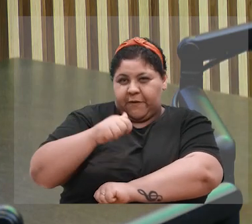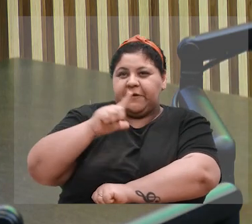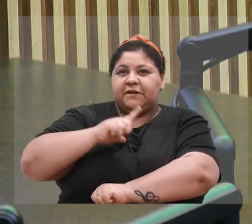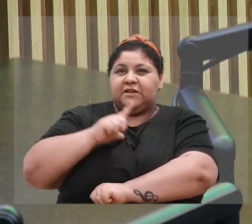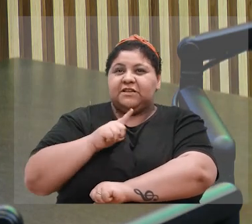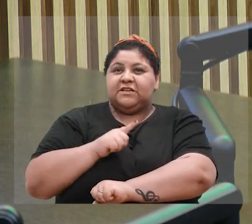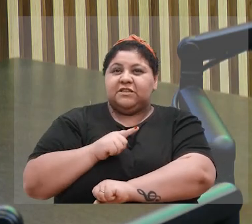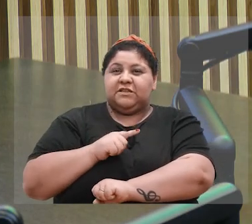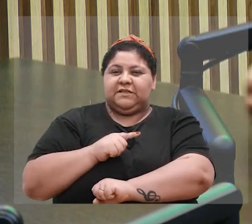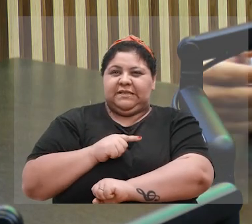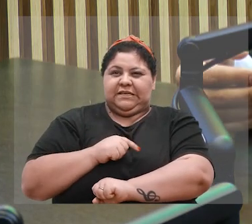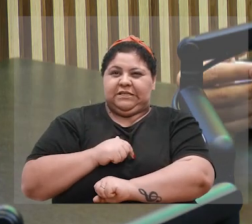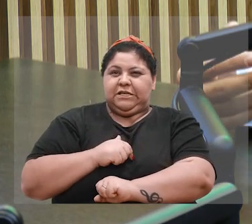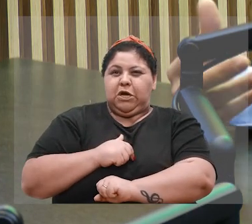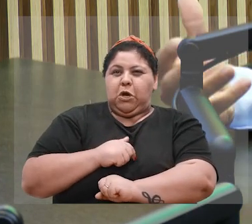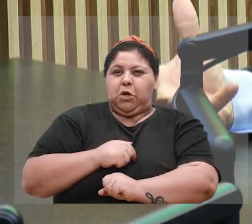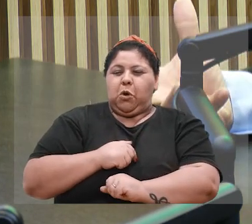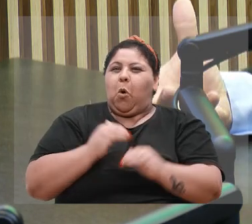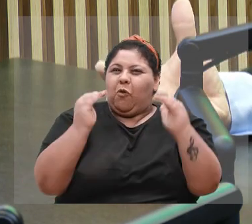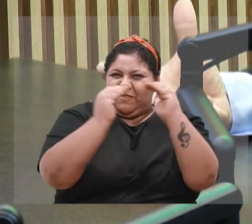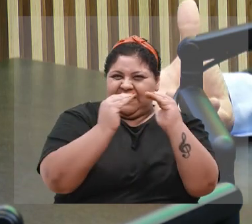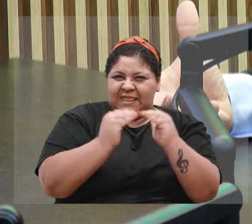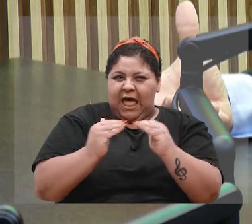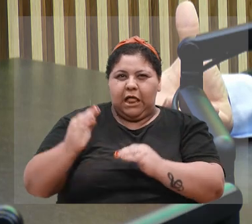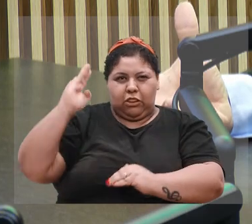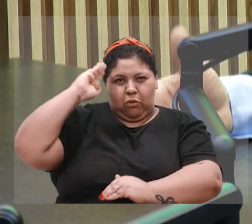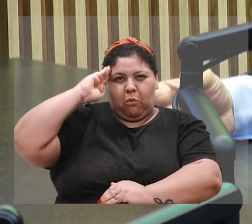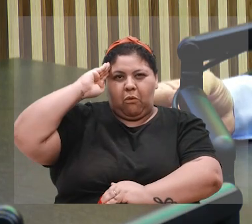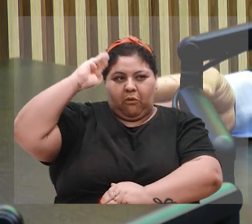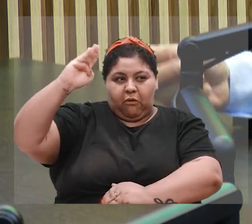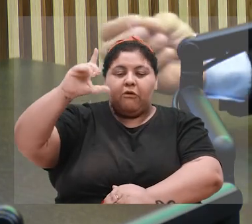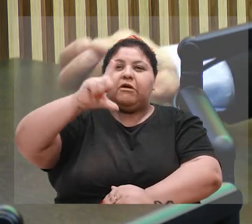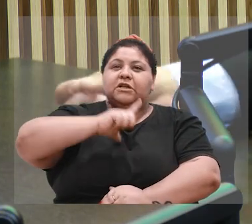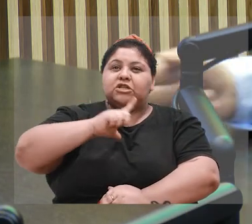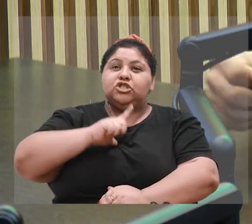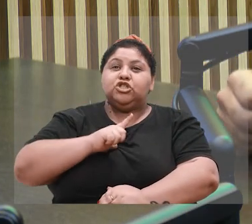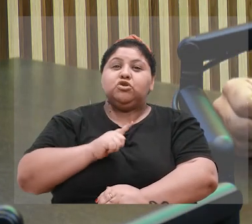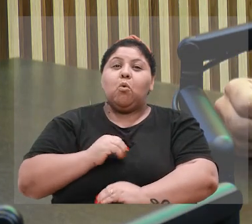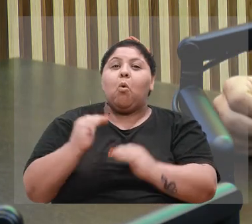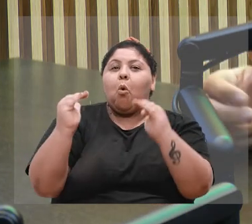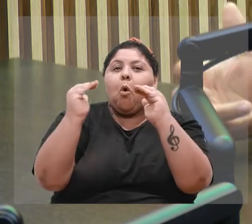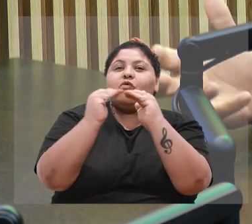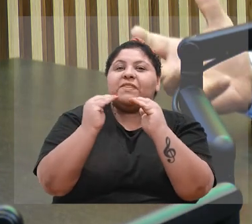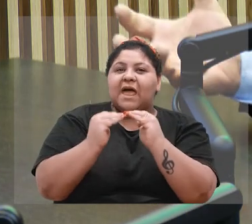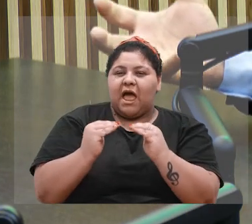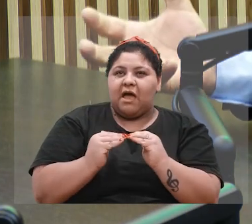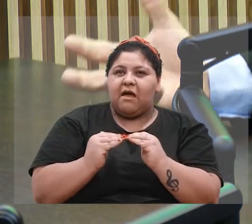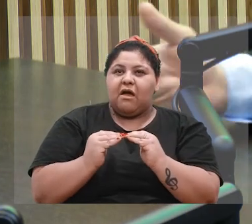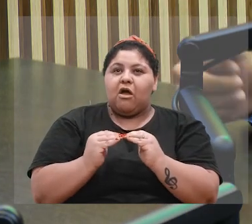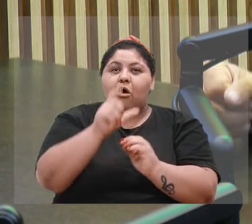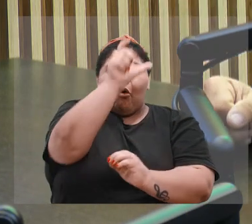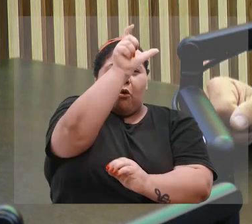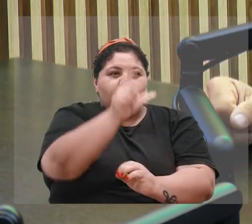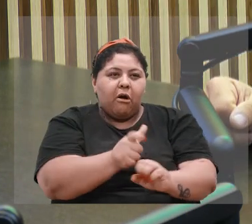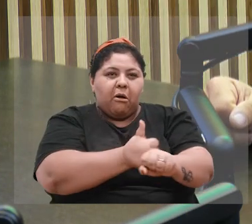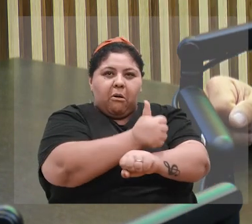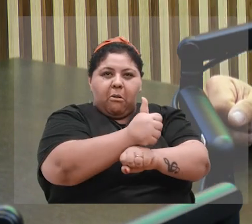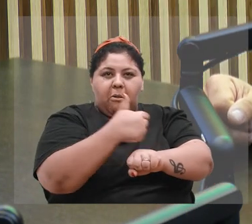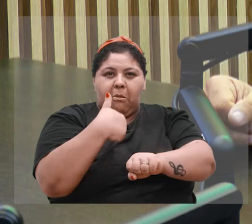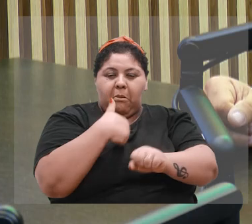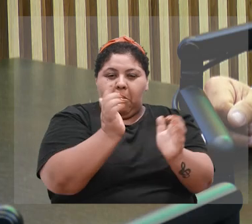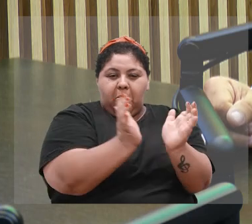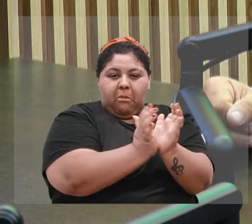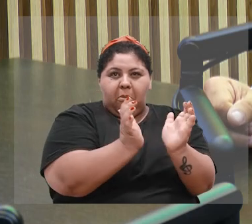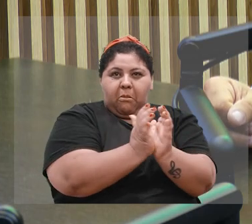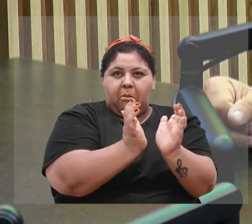por ser membro do Exército, eu tinha um contato com pilotos, que são meus colegas de academia militar das